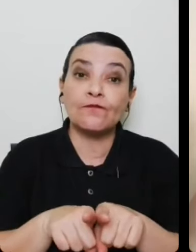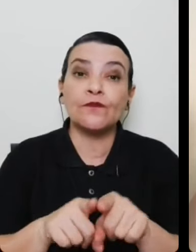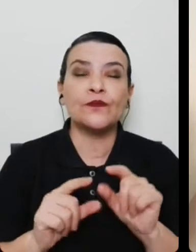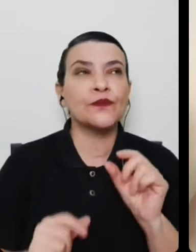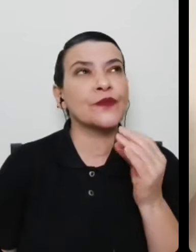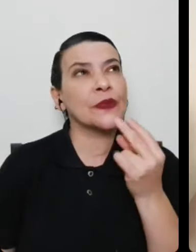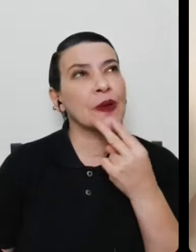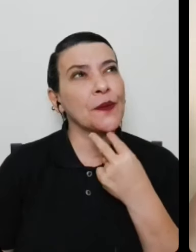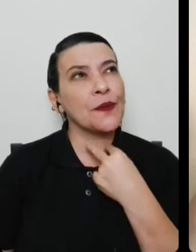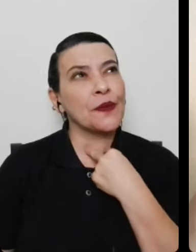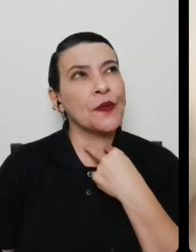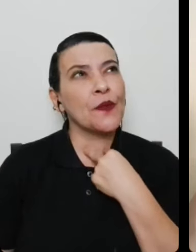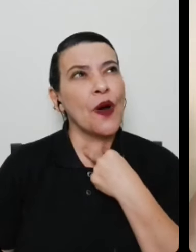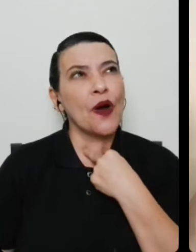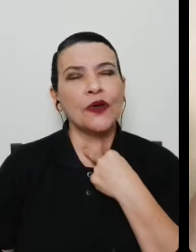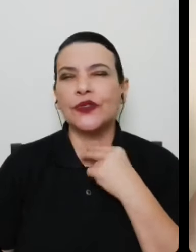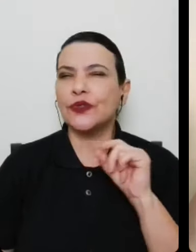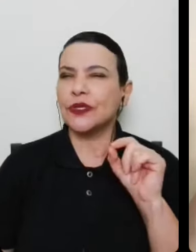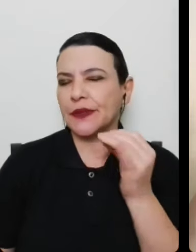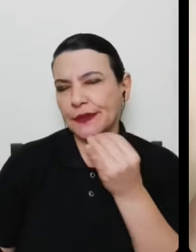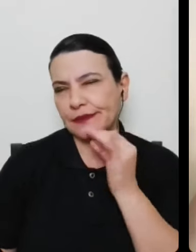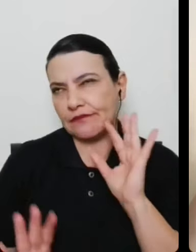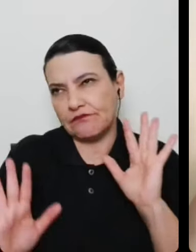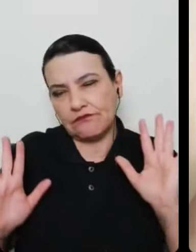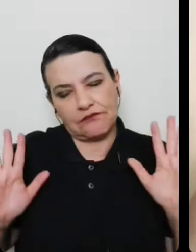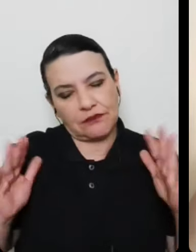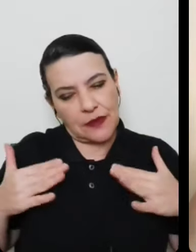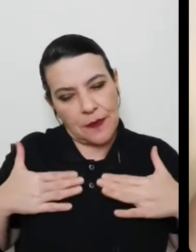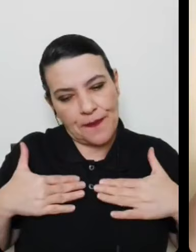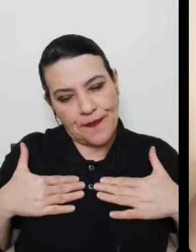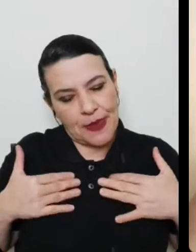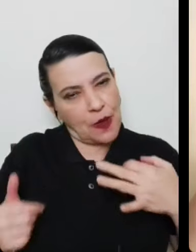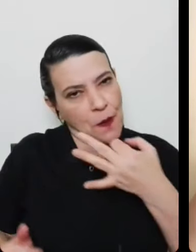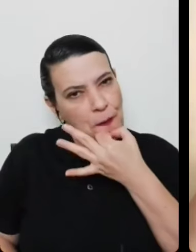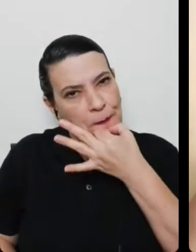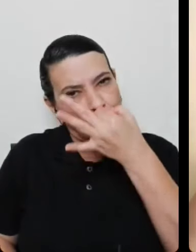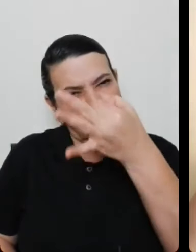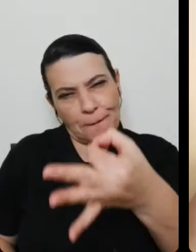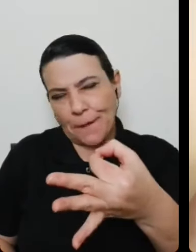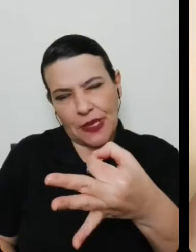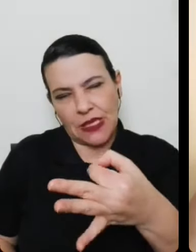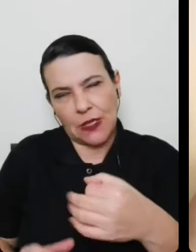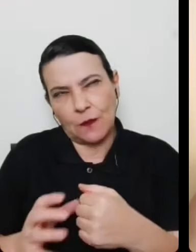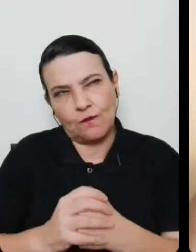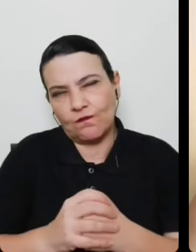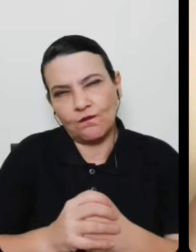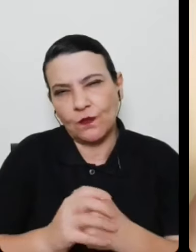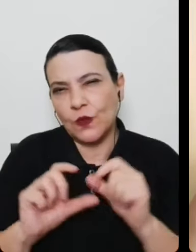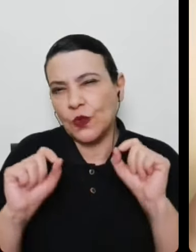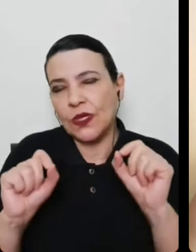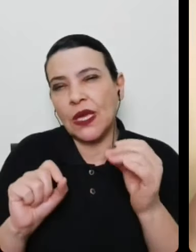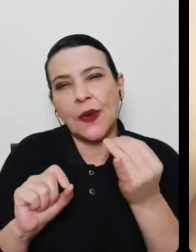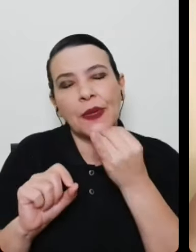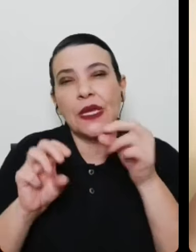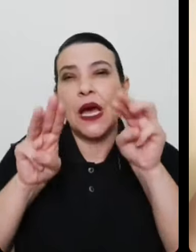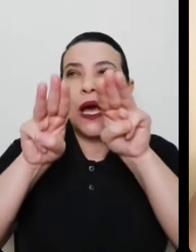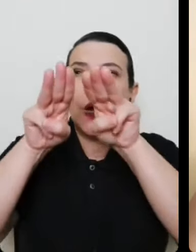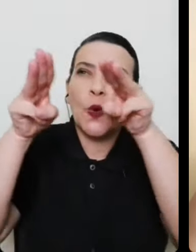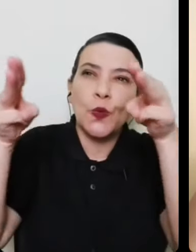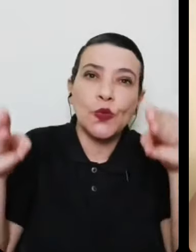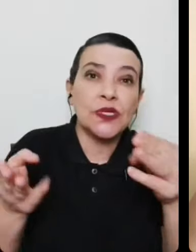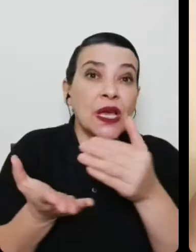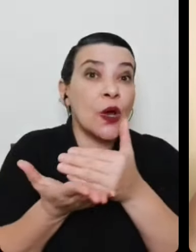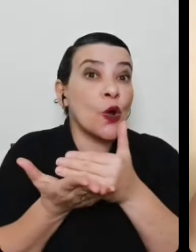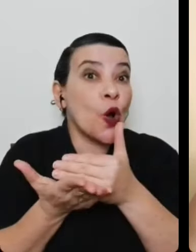não pode entrar no. E aí, uma percepção que eu tenho: entrar numa coisa do museu começar a atrair